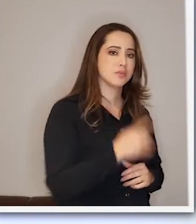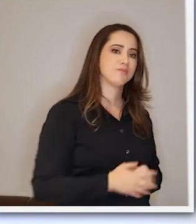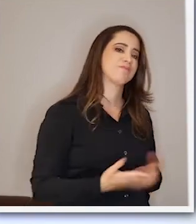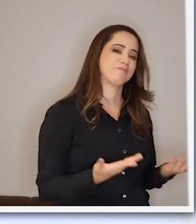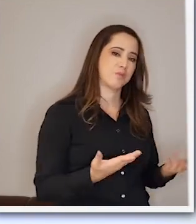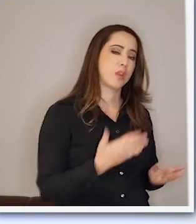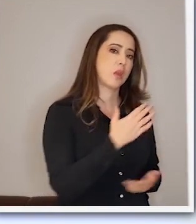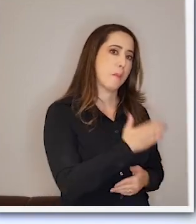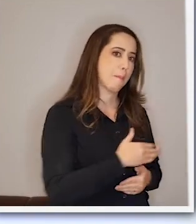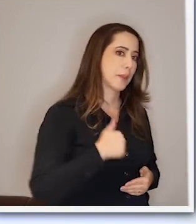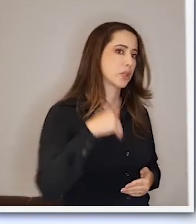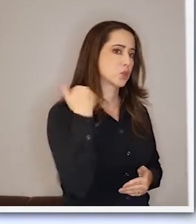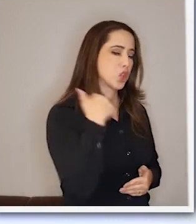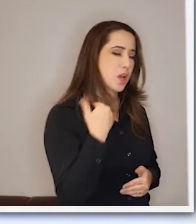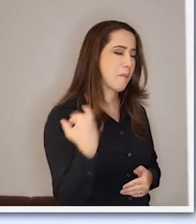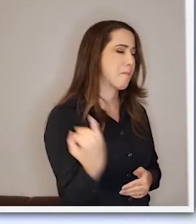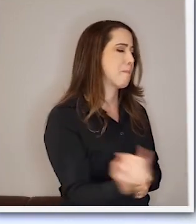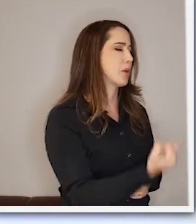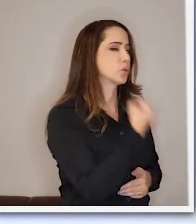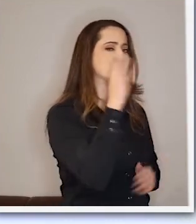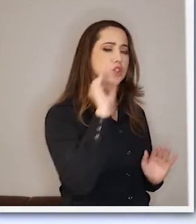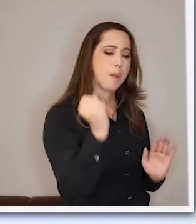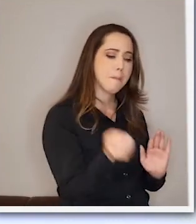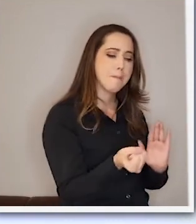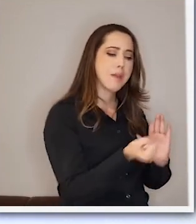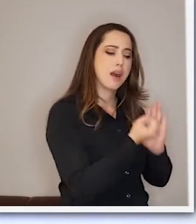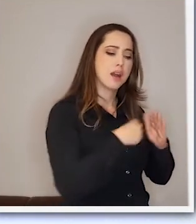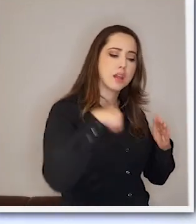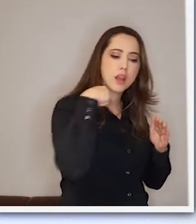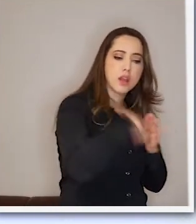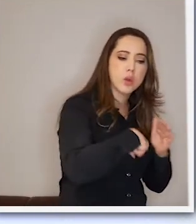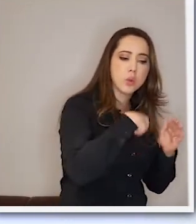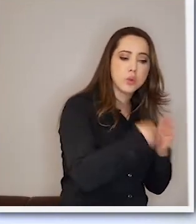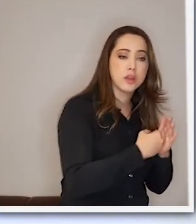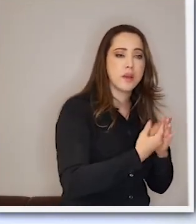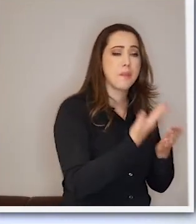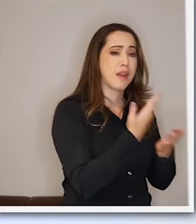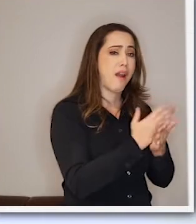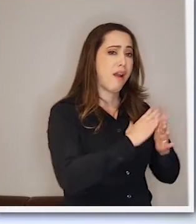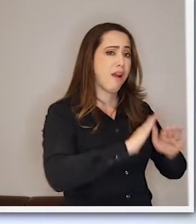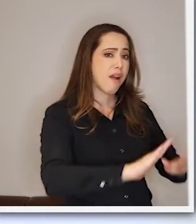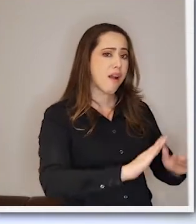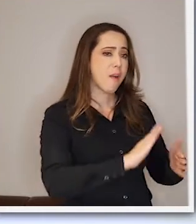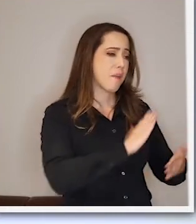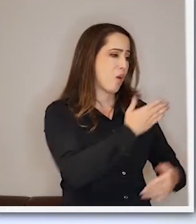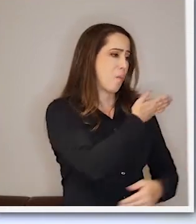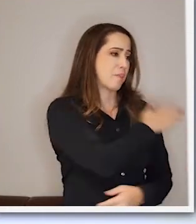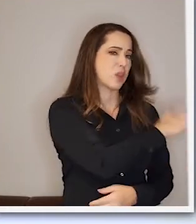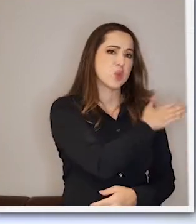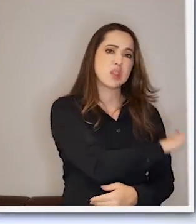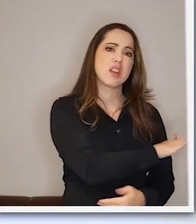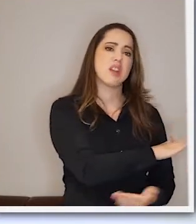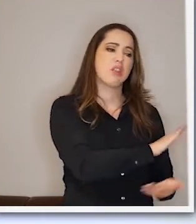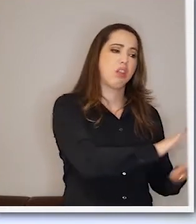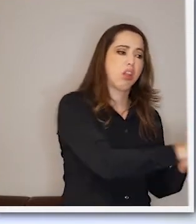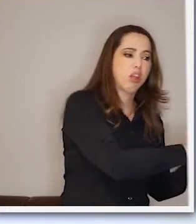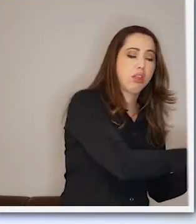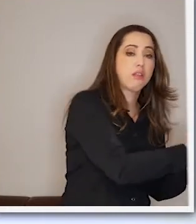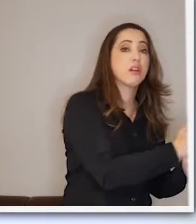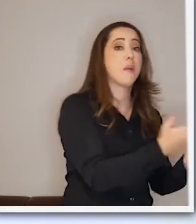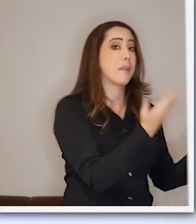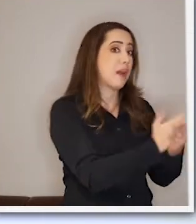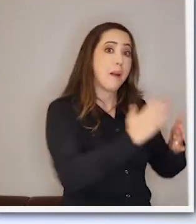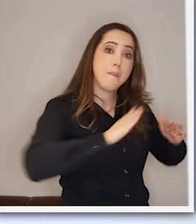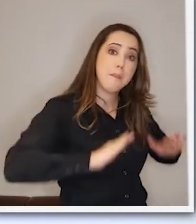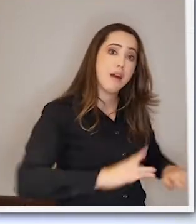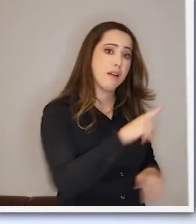aí, resgatando a sua pergunta, a dona Michele é emblemática nessa causa. Ela é um símbolo da luta contra o preconceito